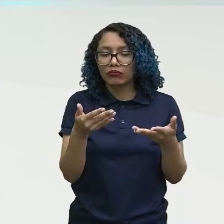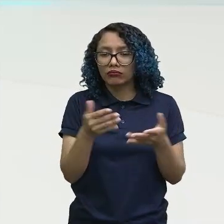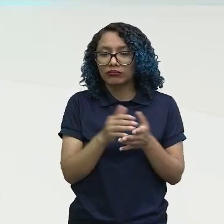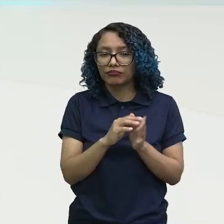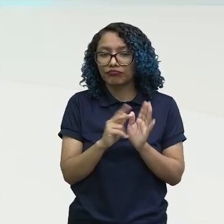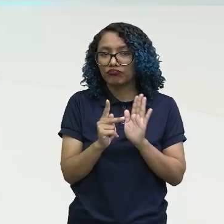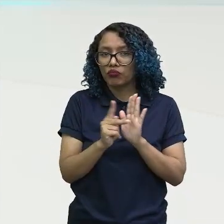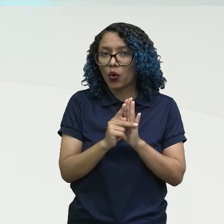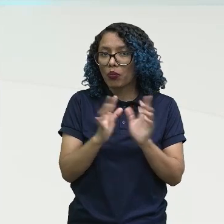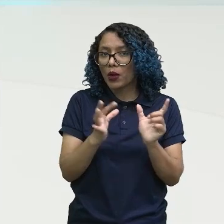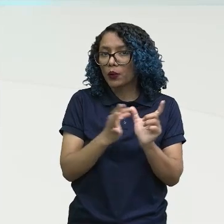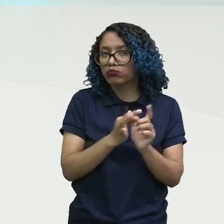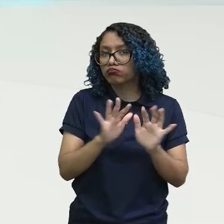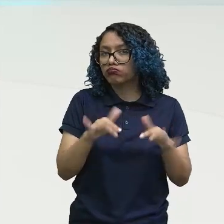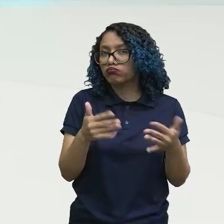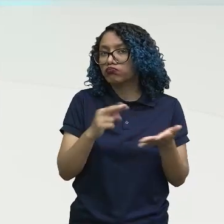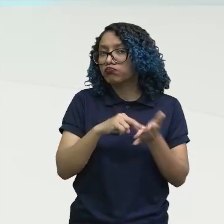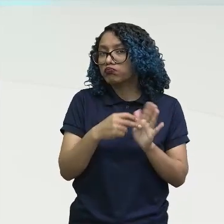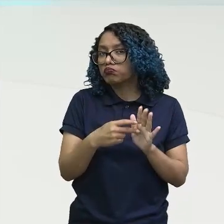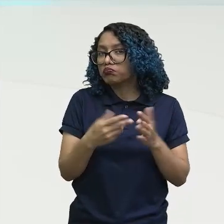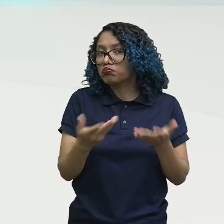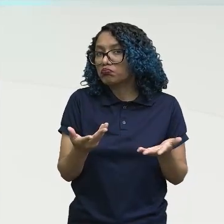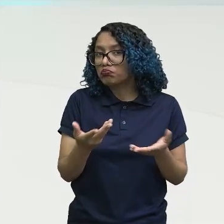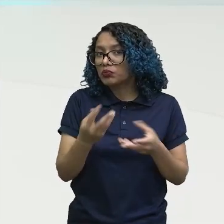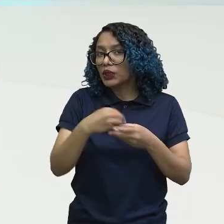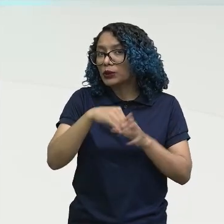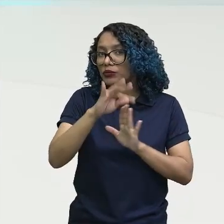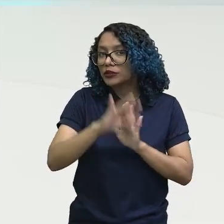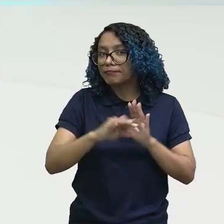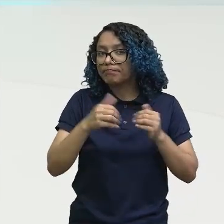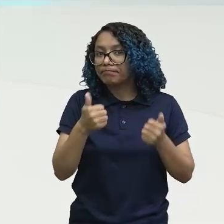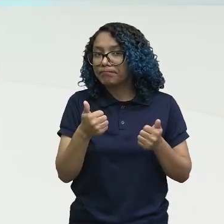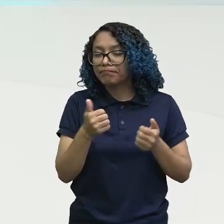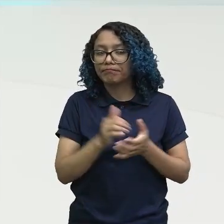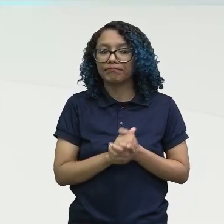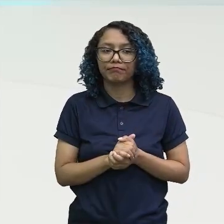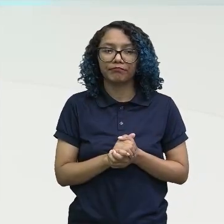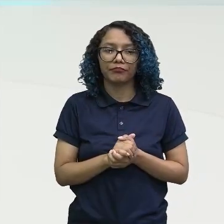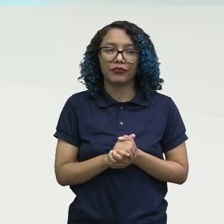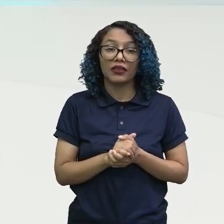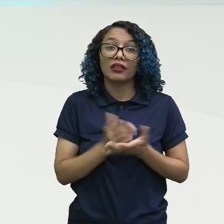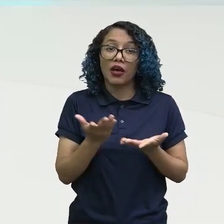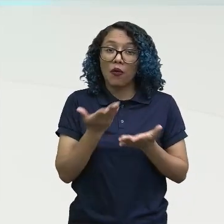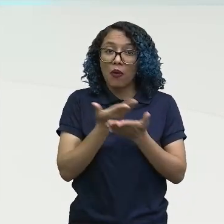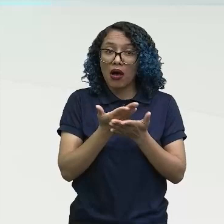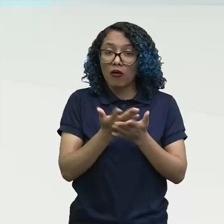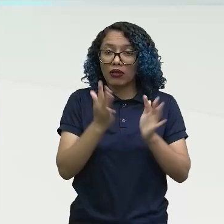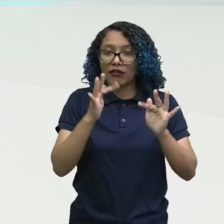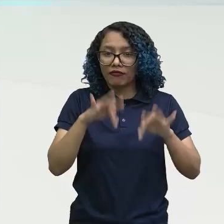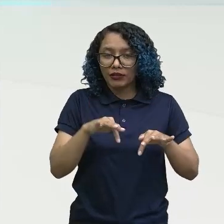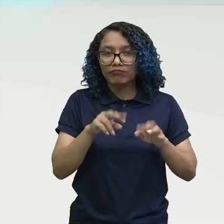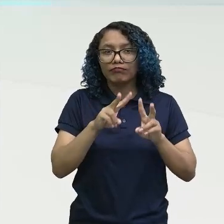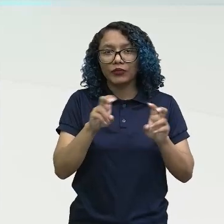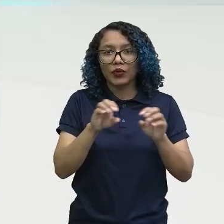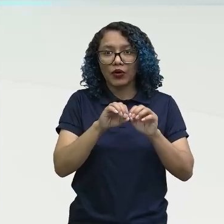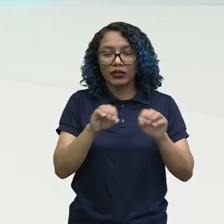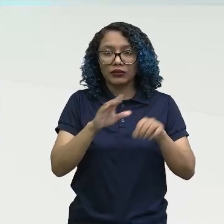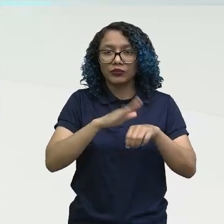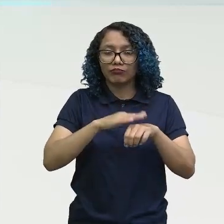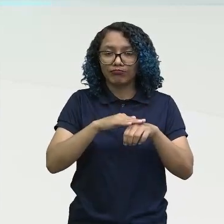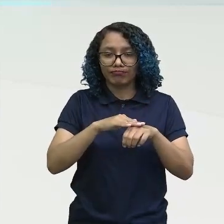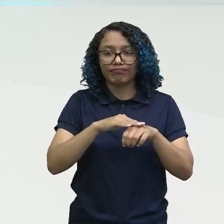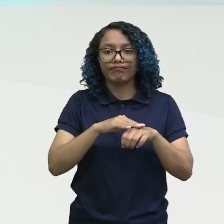conjunção está passando ali no texto. Certo? Então, essa foi a nossa aula sobre as orações